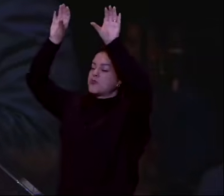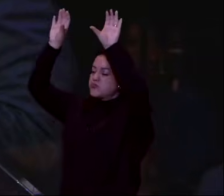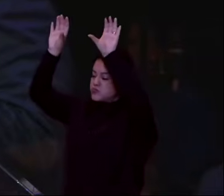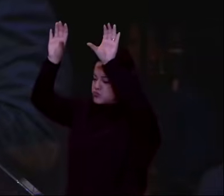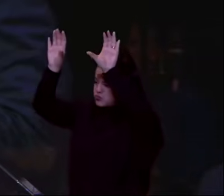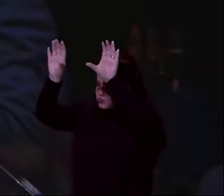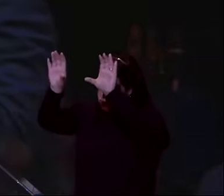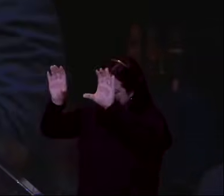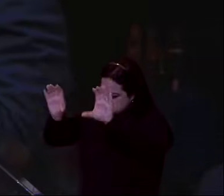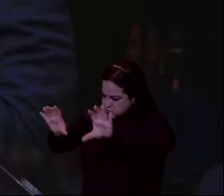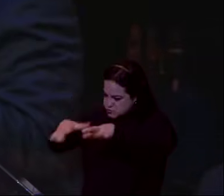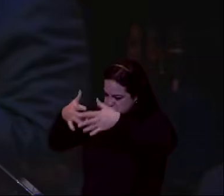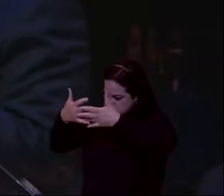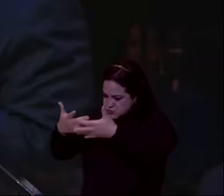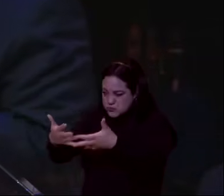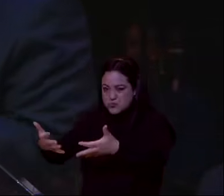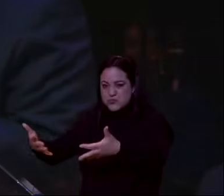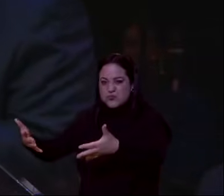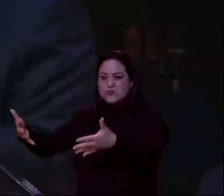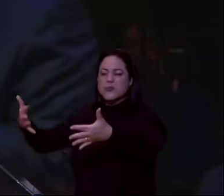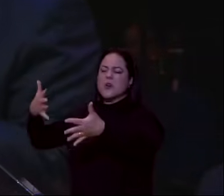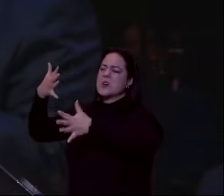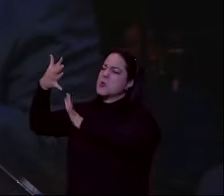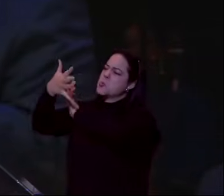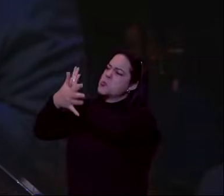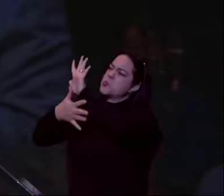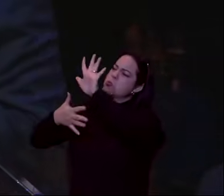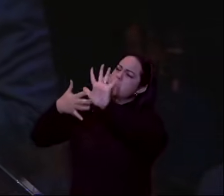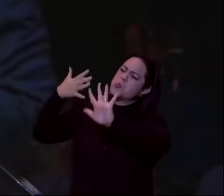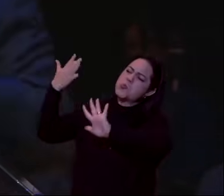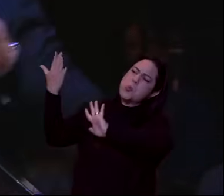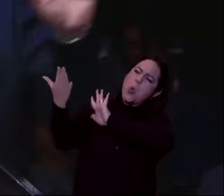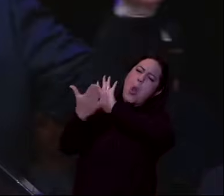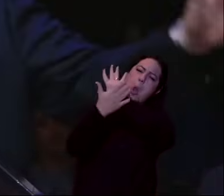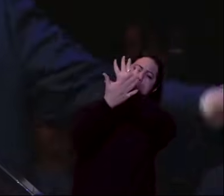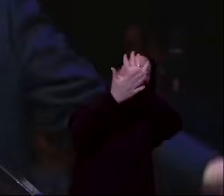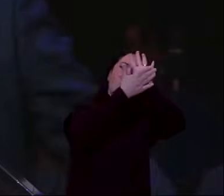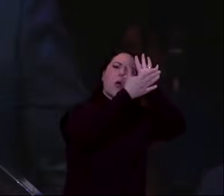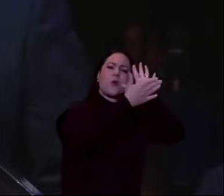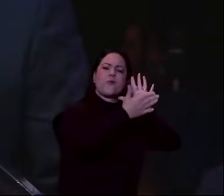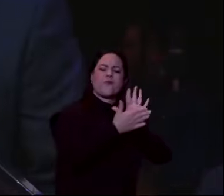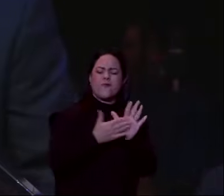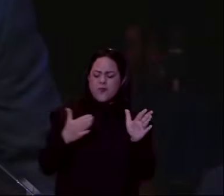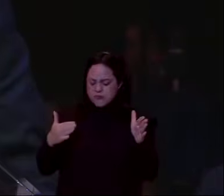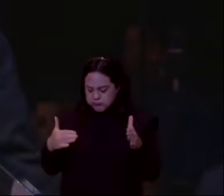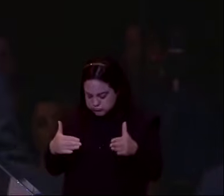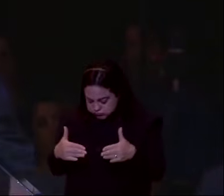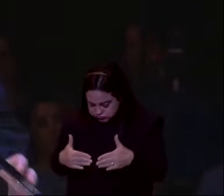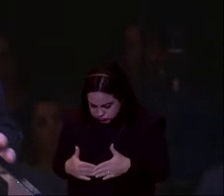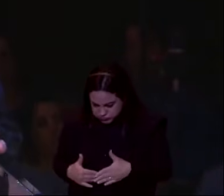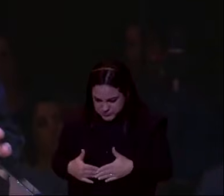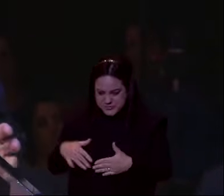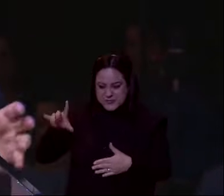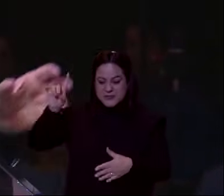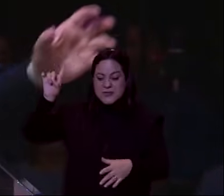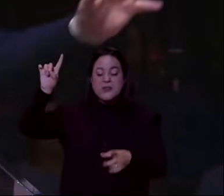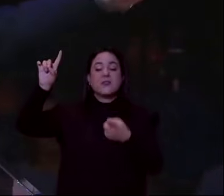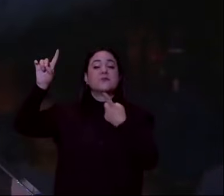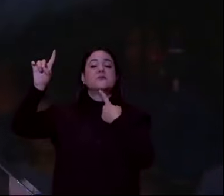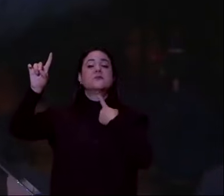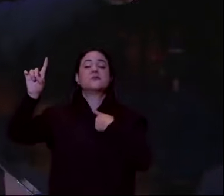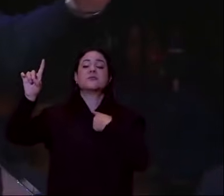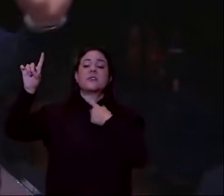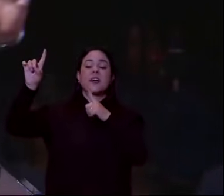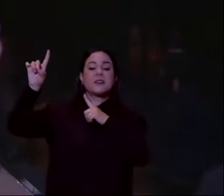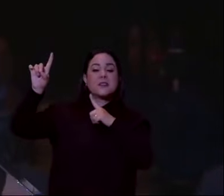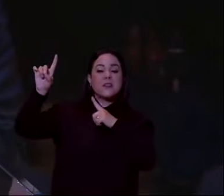o louvor começa a brotar dos lábios dos homens, a submissão à vontade de Deus é representada